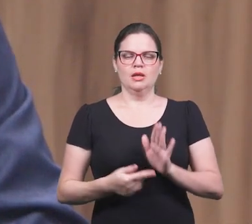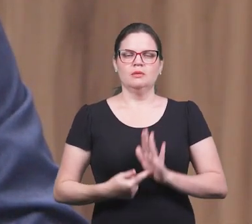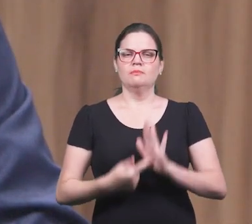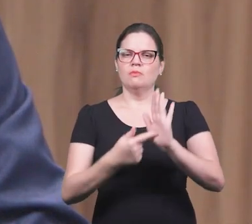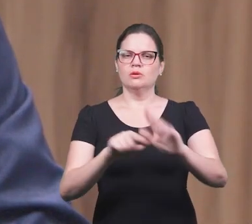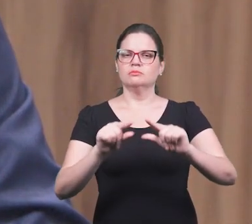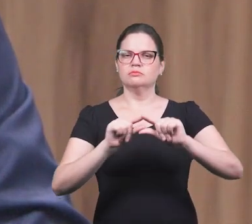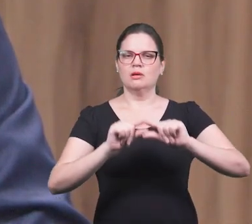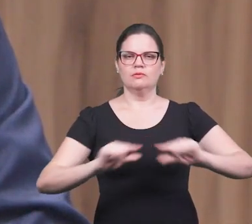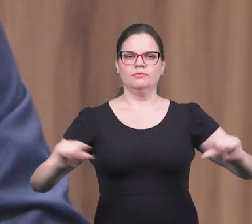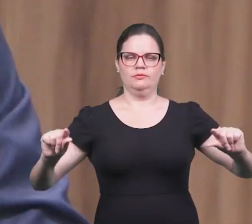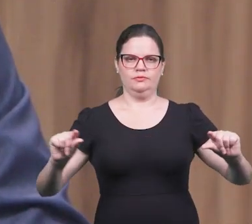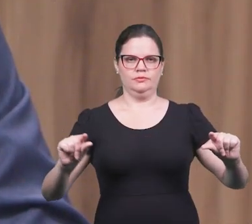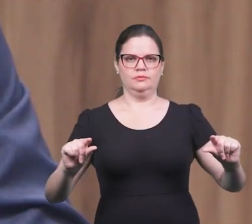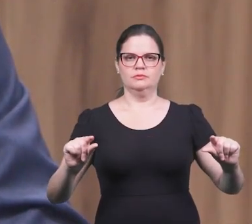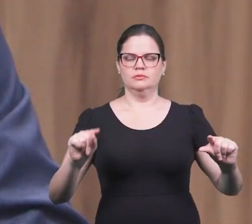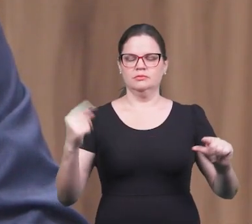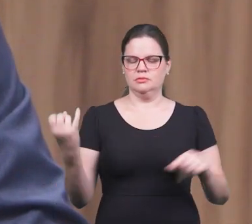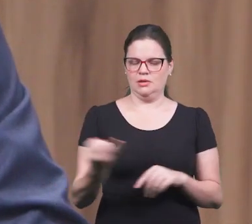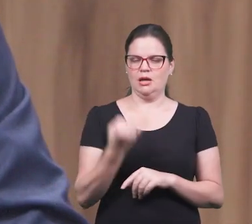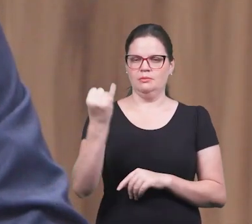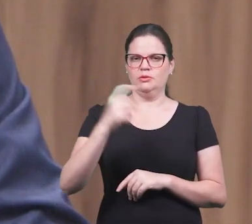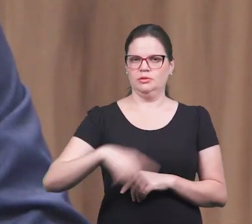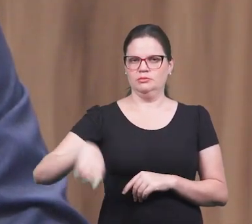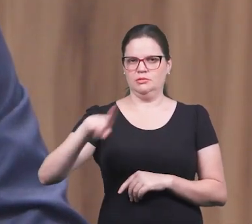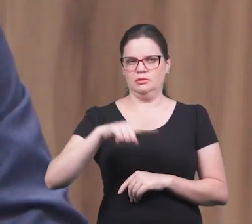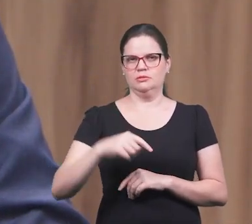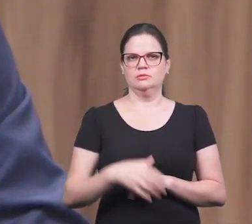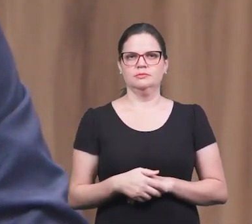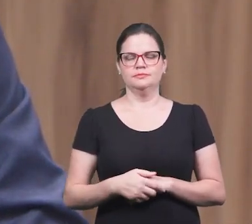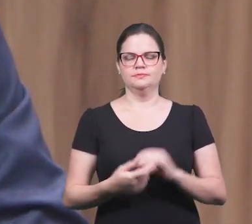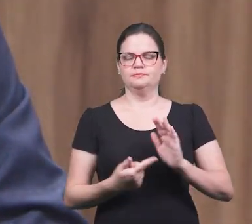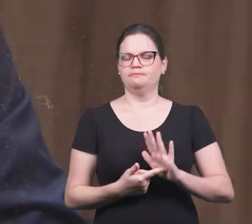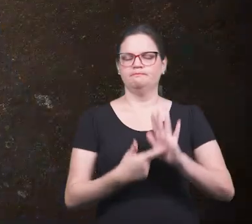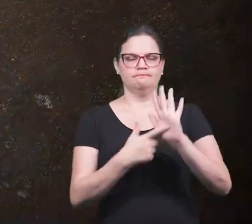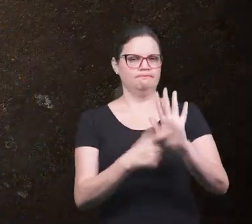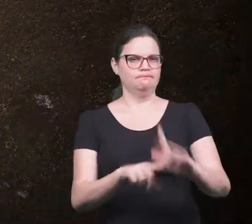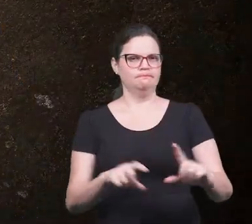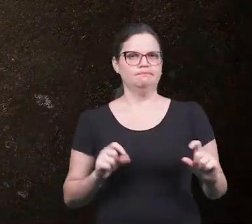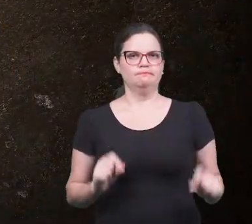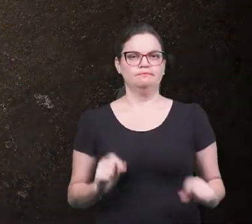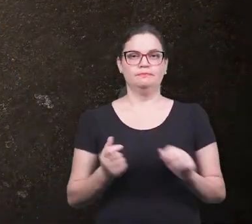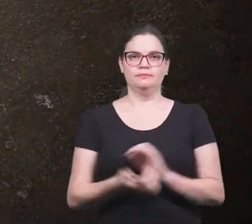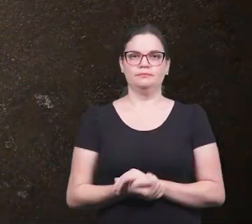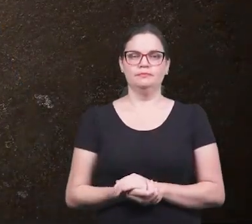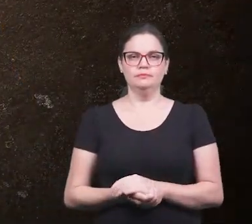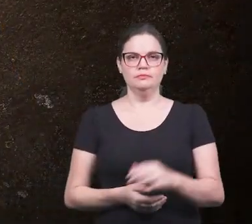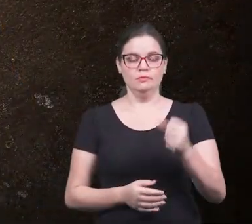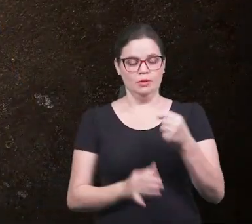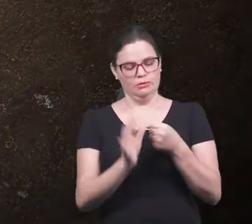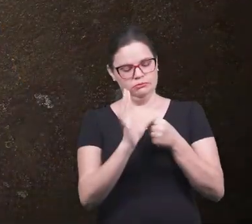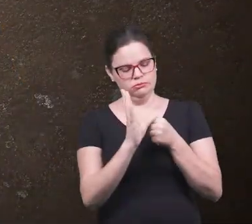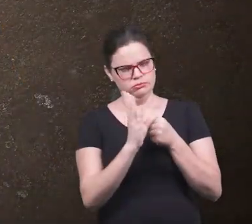expressão que é muito importante. Ele diz o seguinte: o conhecimento